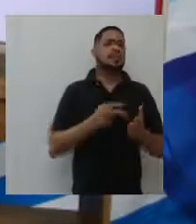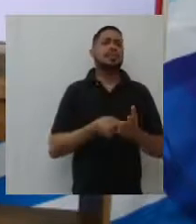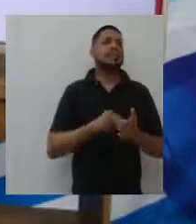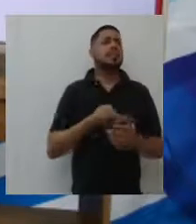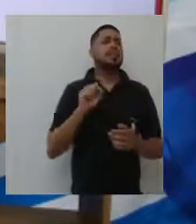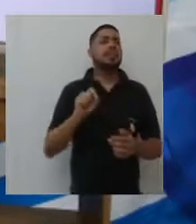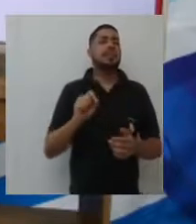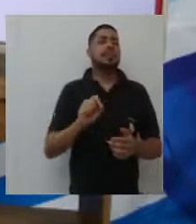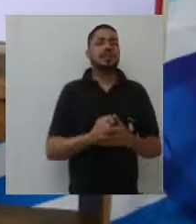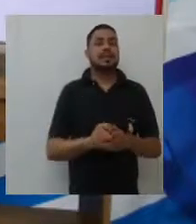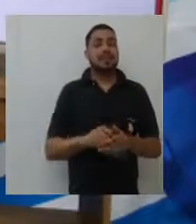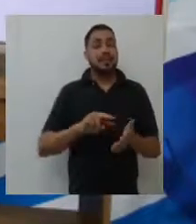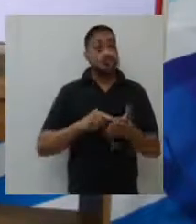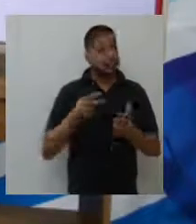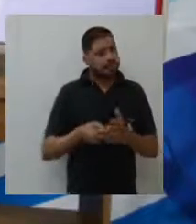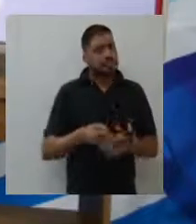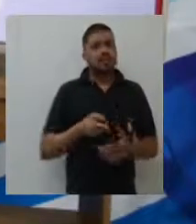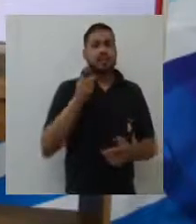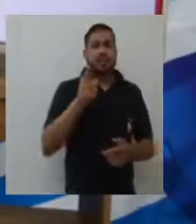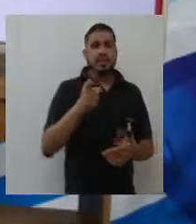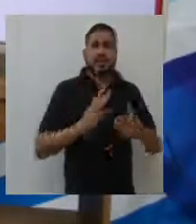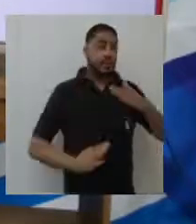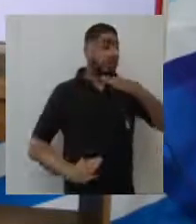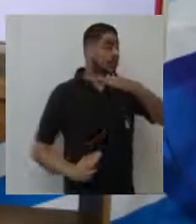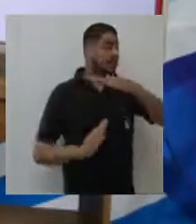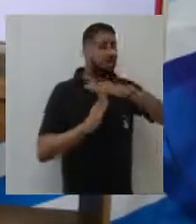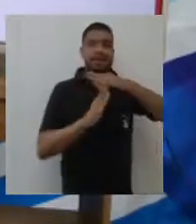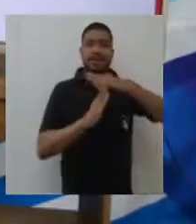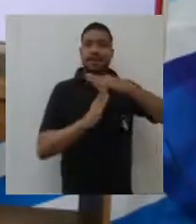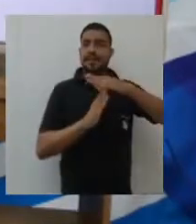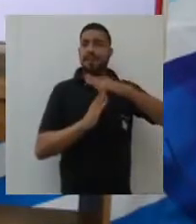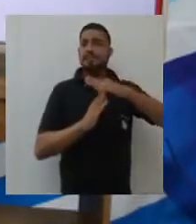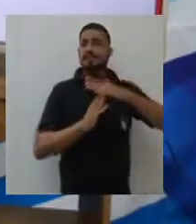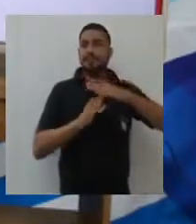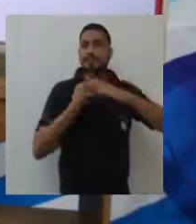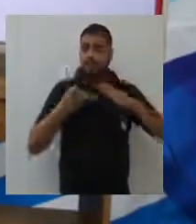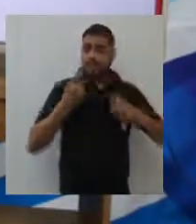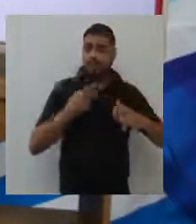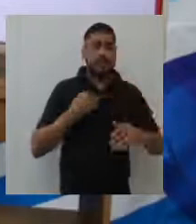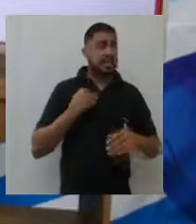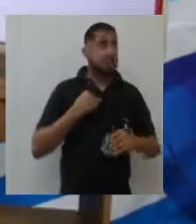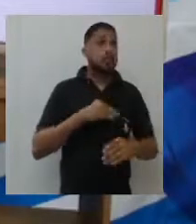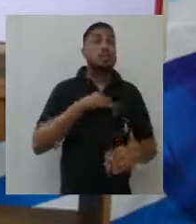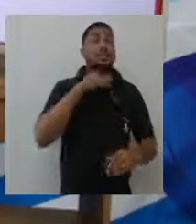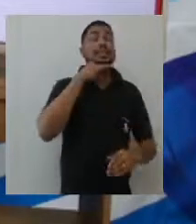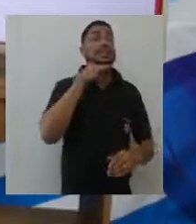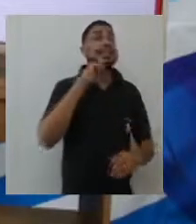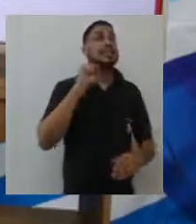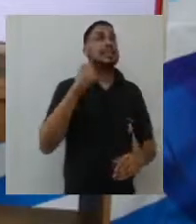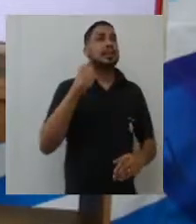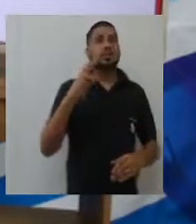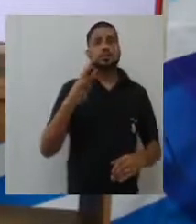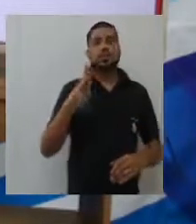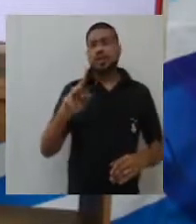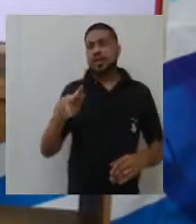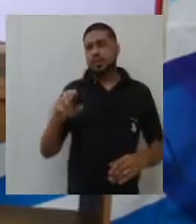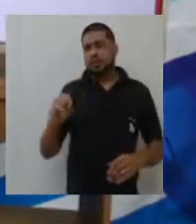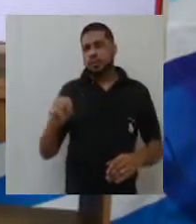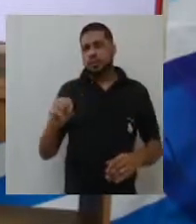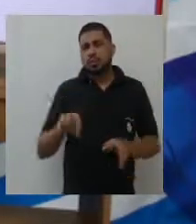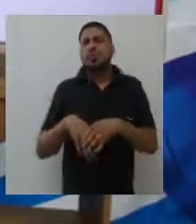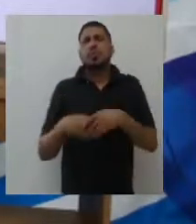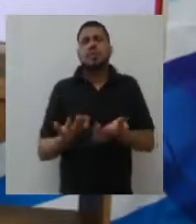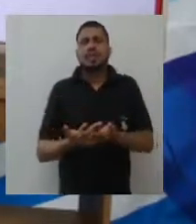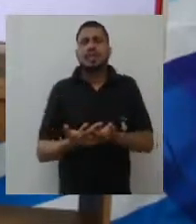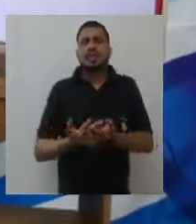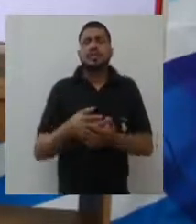isso? Significa que você está no limite. Você mesmo disse, eu estou saturada dele. O que é uma